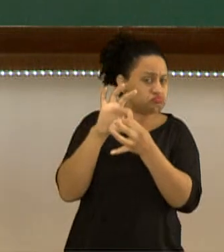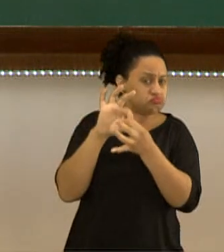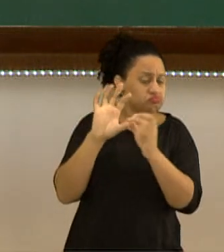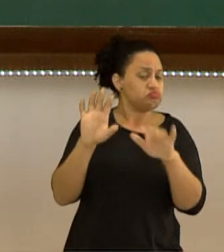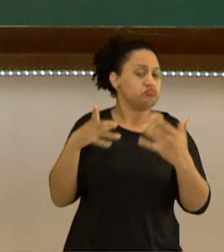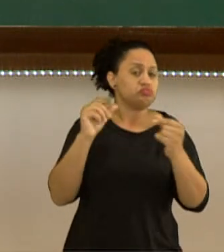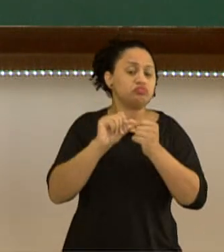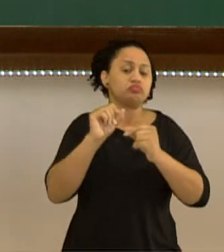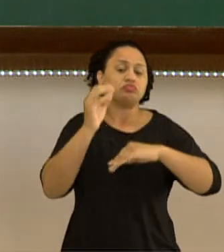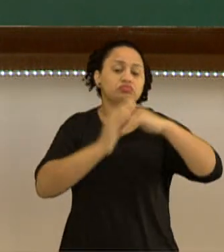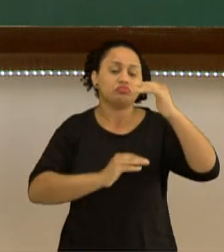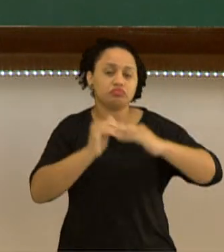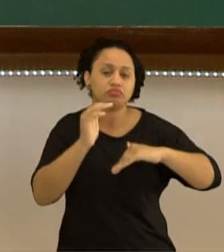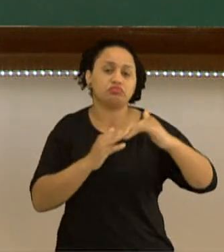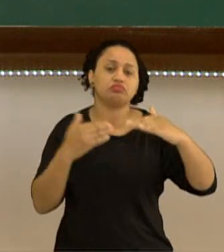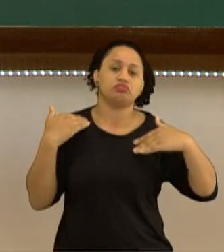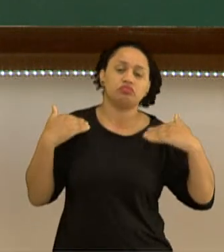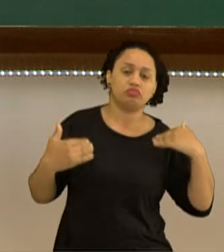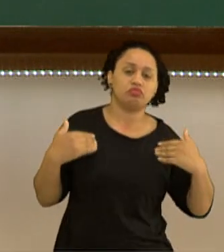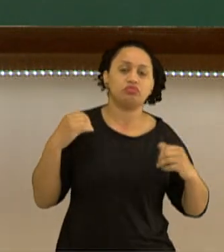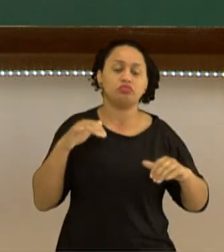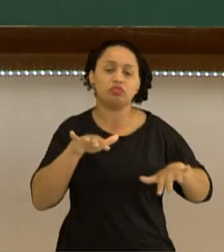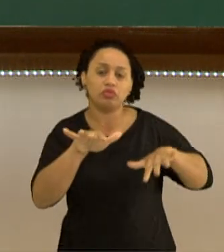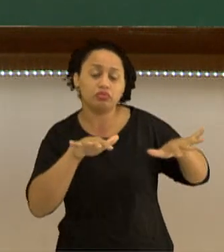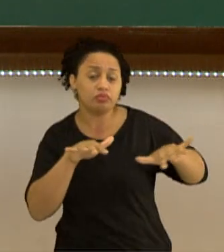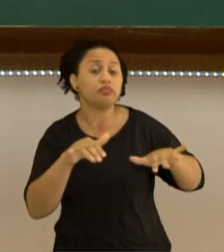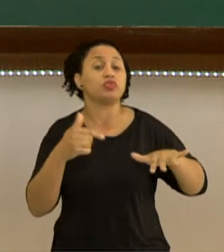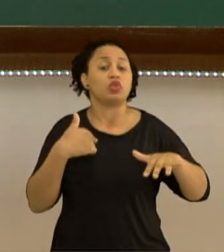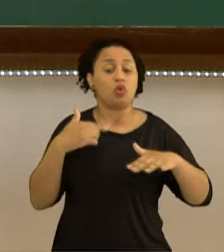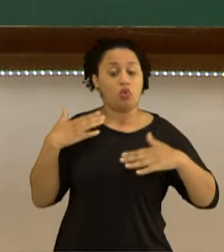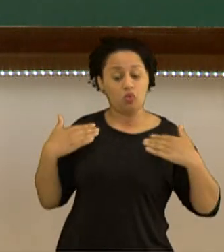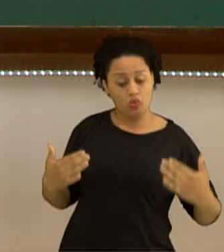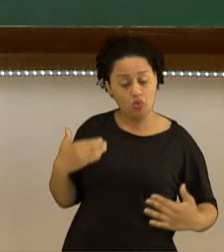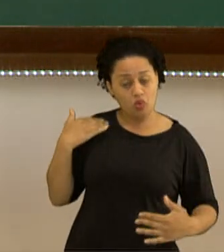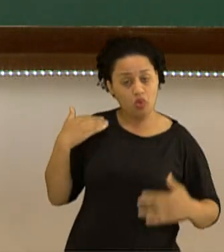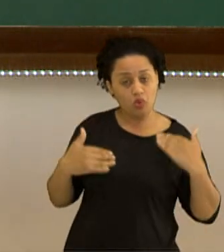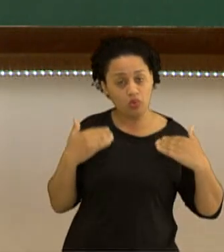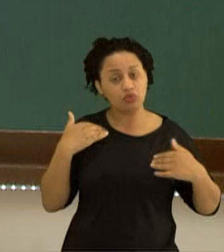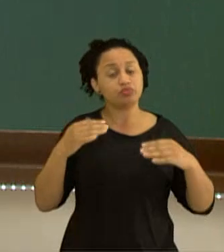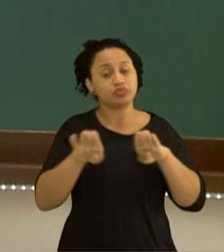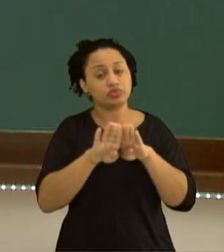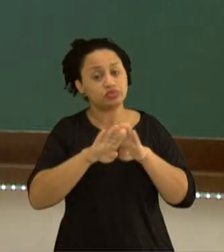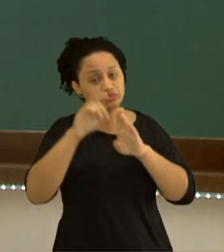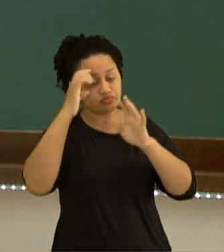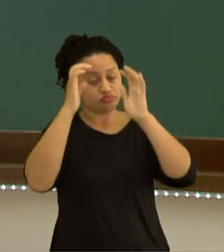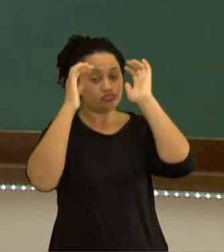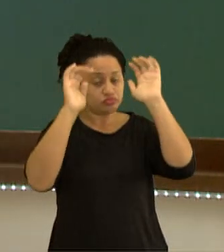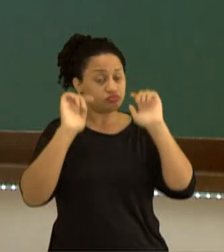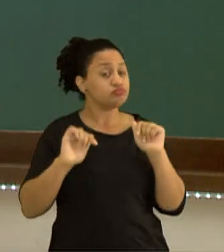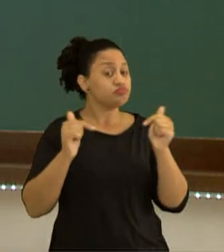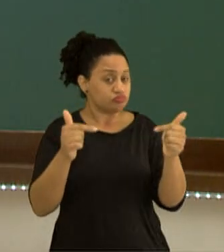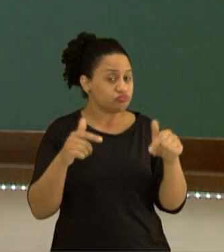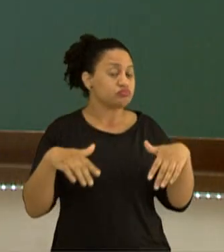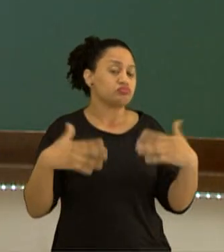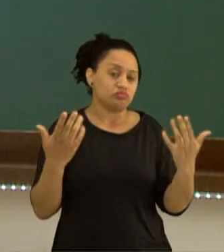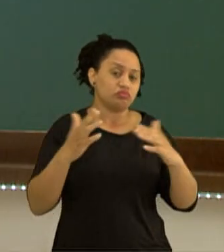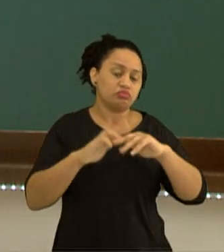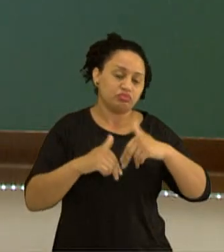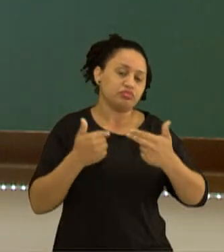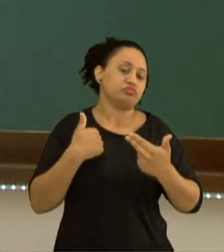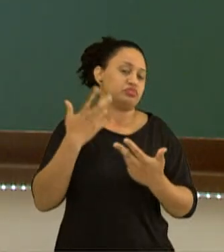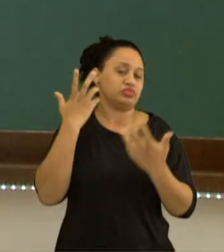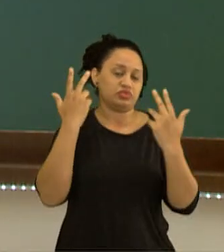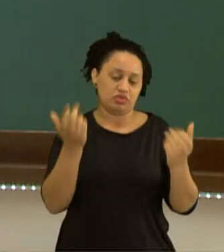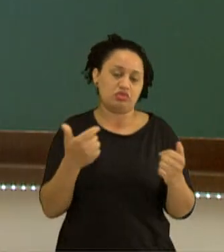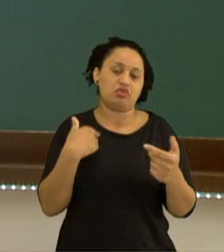realiza uma atividade física, tanto o seu corpo quanto a sua mente está trabalhando. Por isso que é muito comum quando realizamos uma prática esportiva,